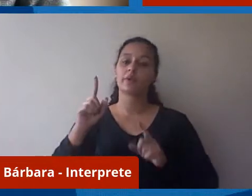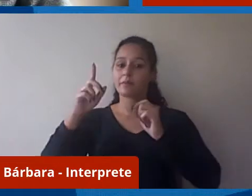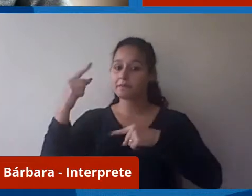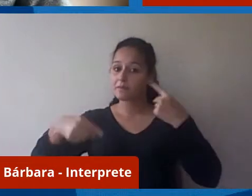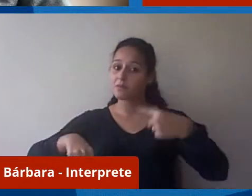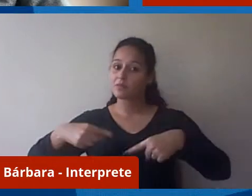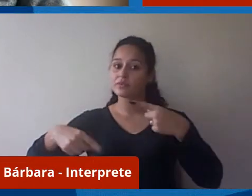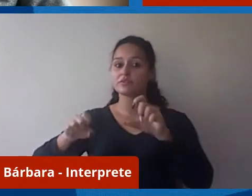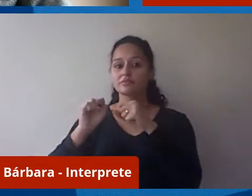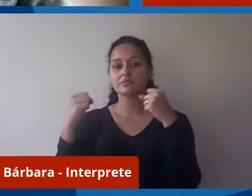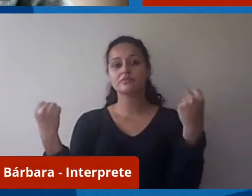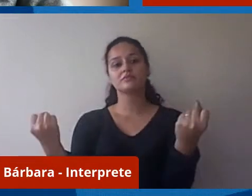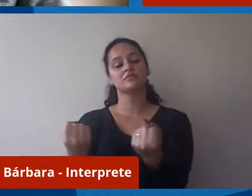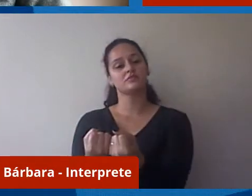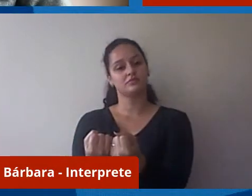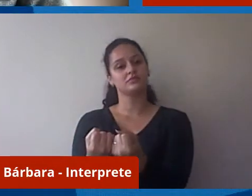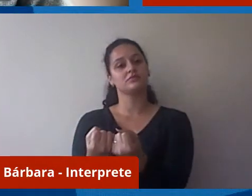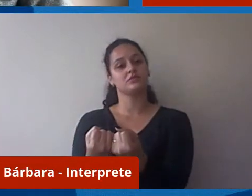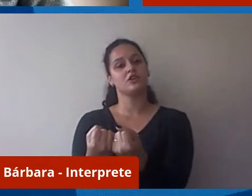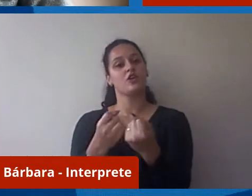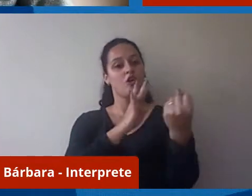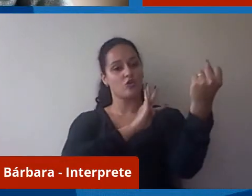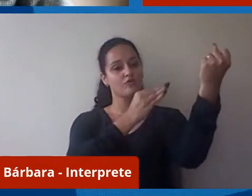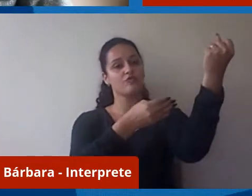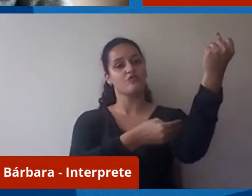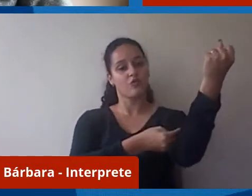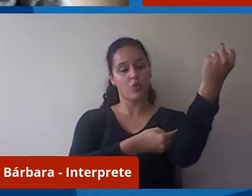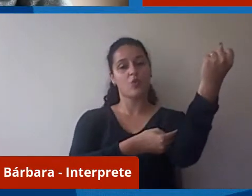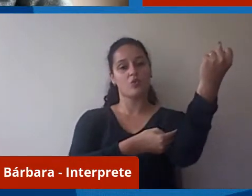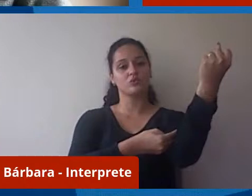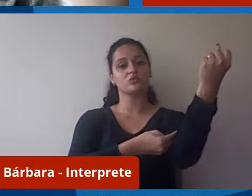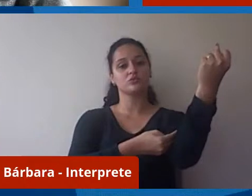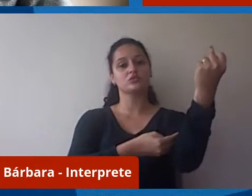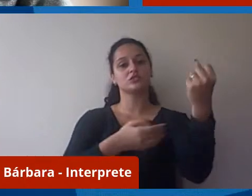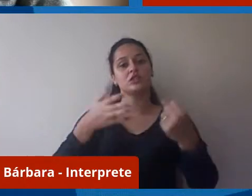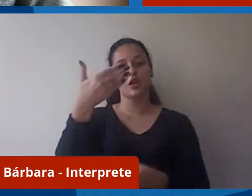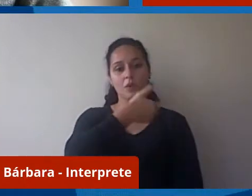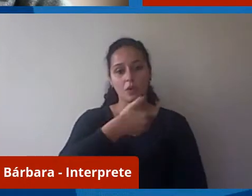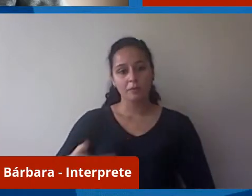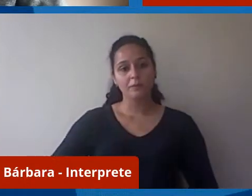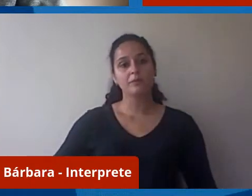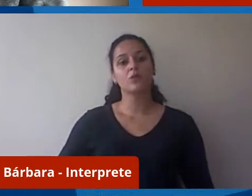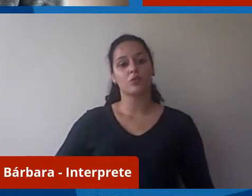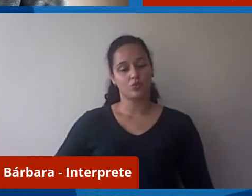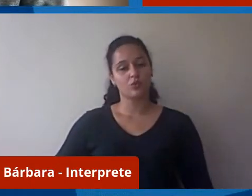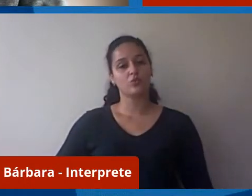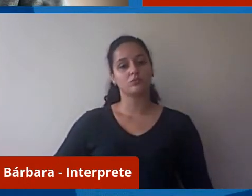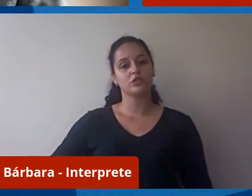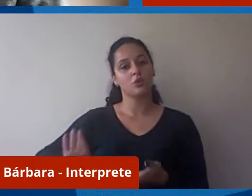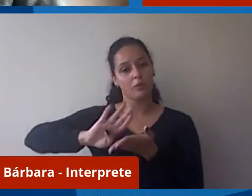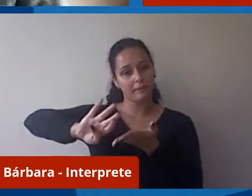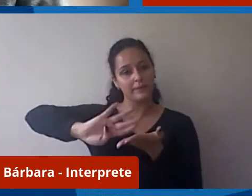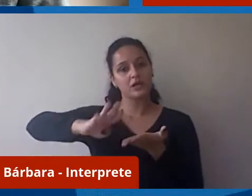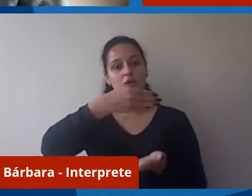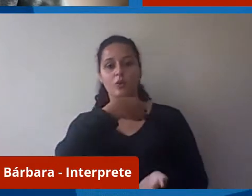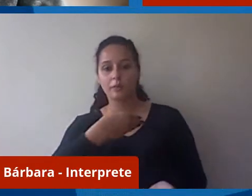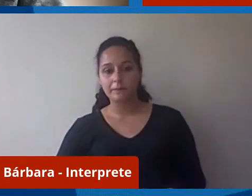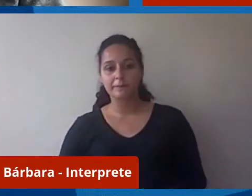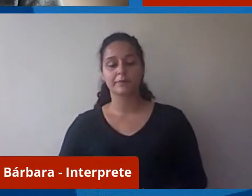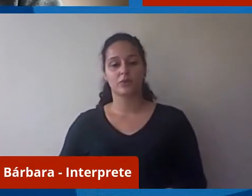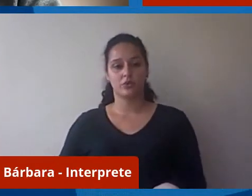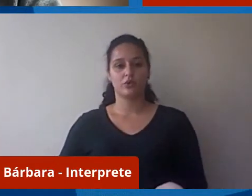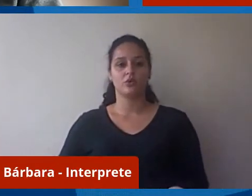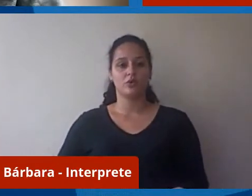patrimônio público, fortalecendo os bancos públicos, fortalecendo a educação pública. O Estado passa a ser um indutor do